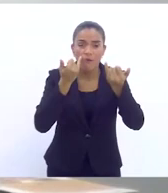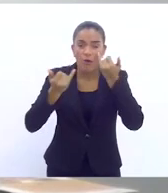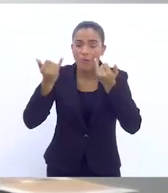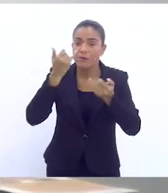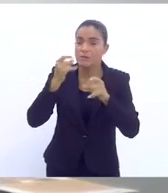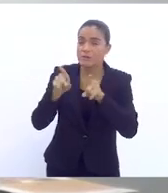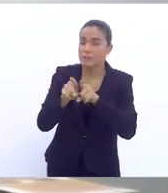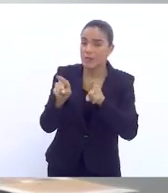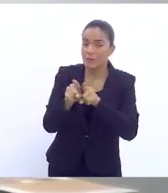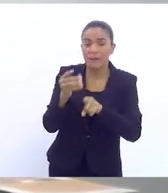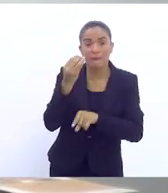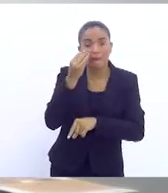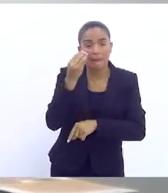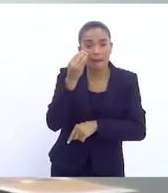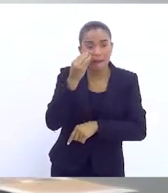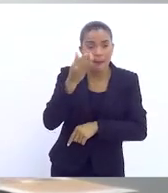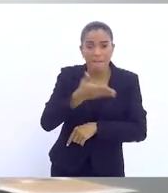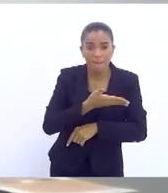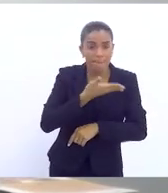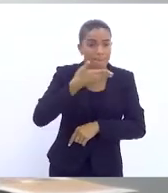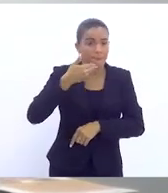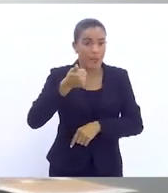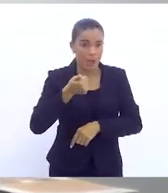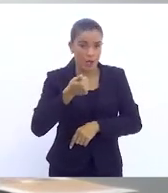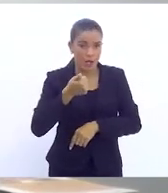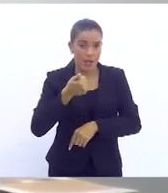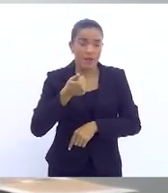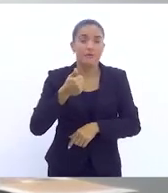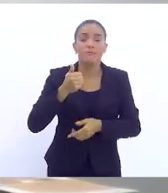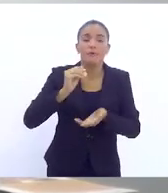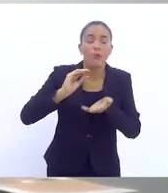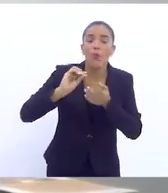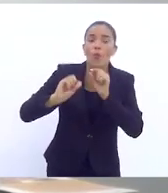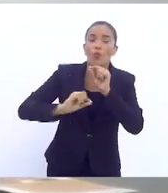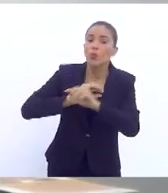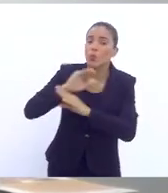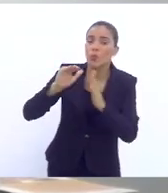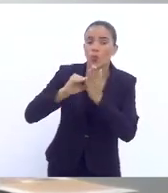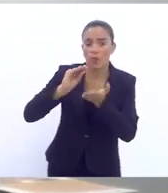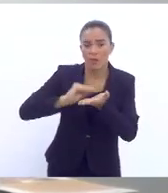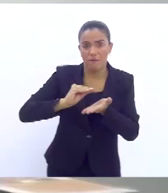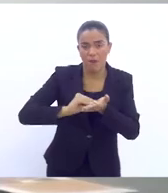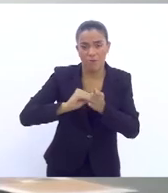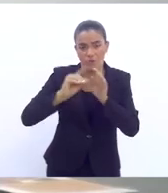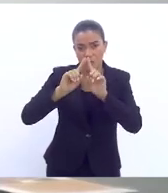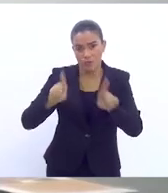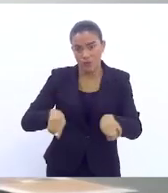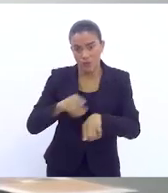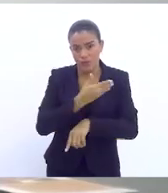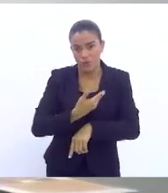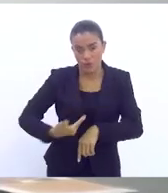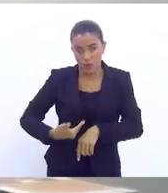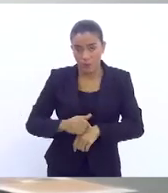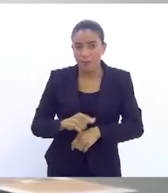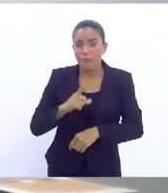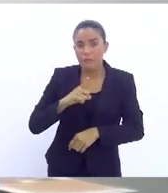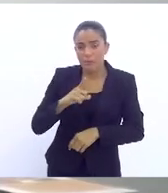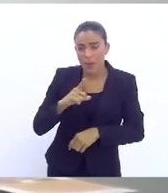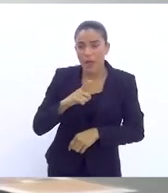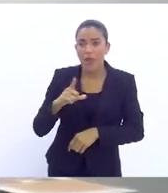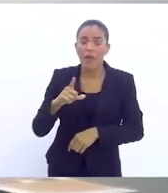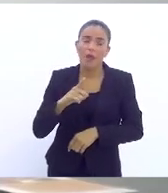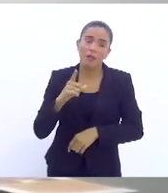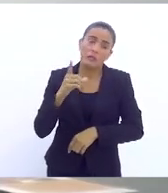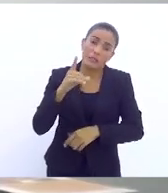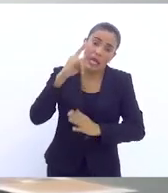corrigir as carências existentes no serviço público né a gente sabe que tem alguns órbs seu